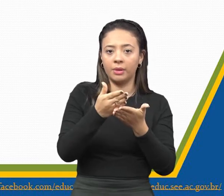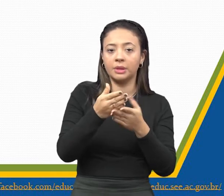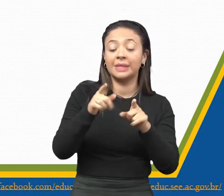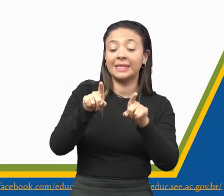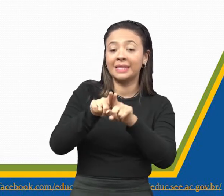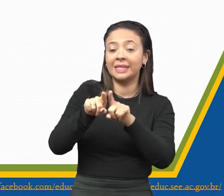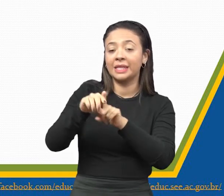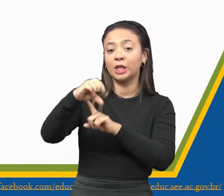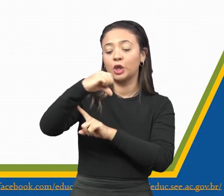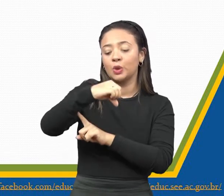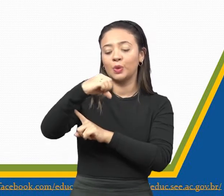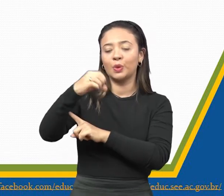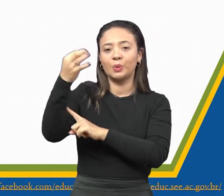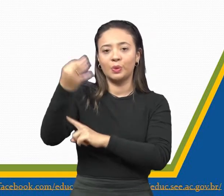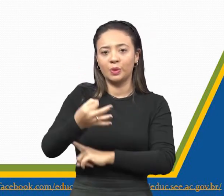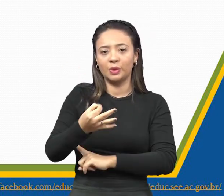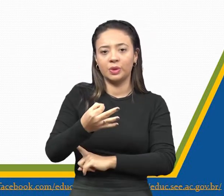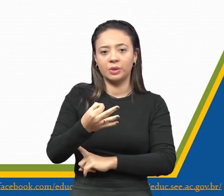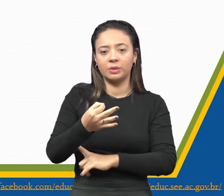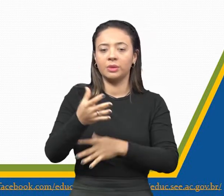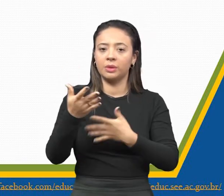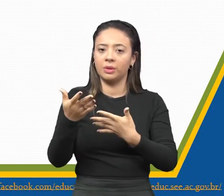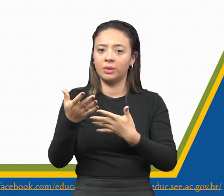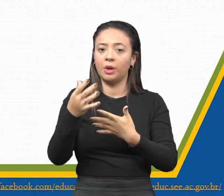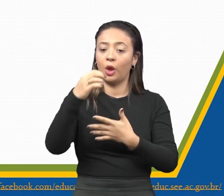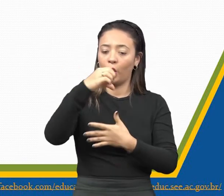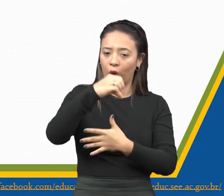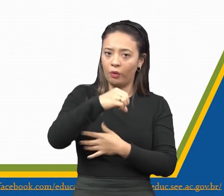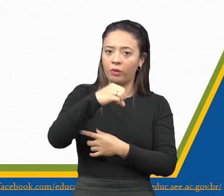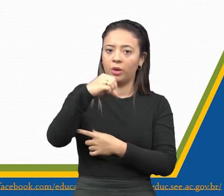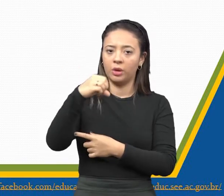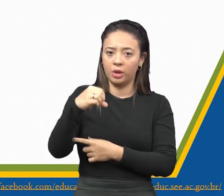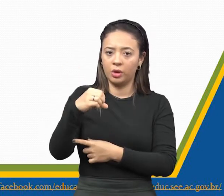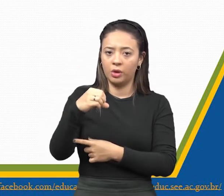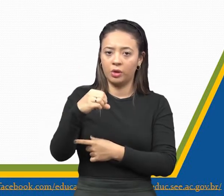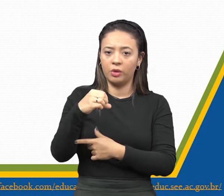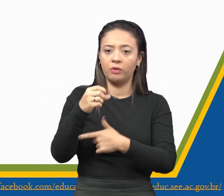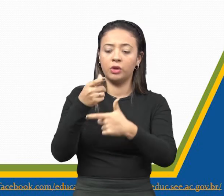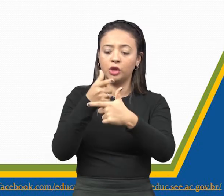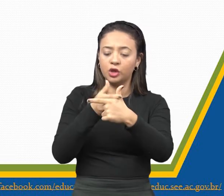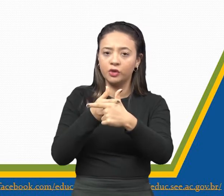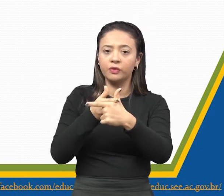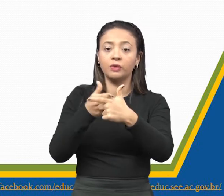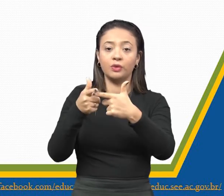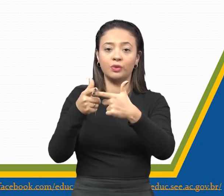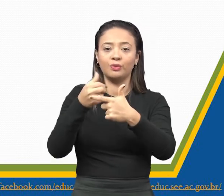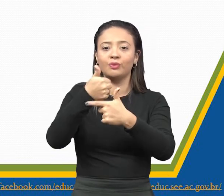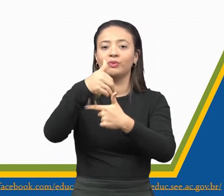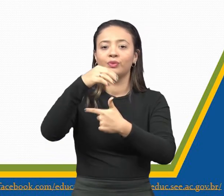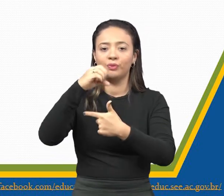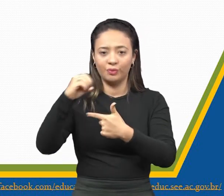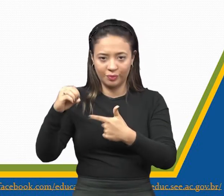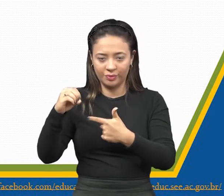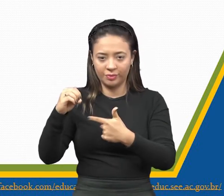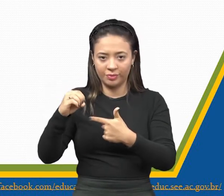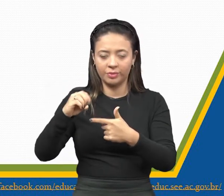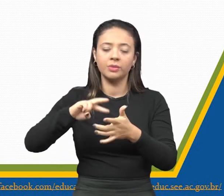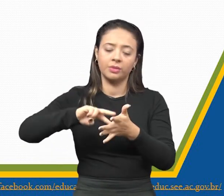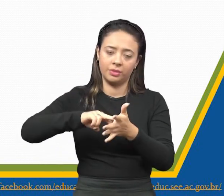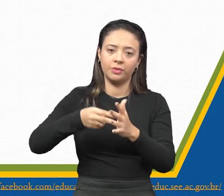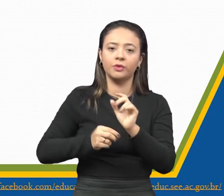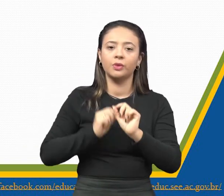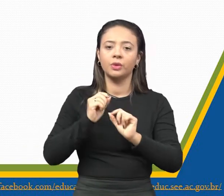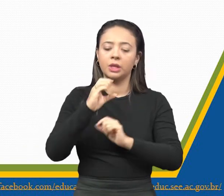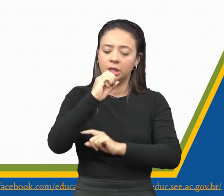99%. 99%, como o nome já diz, é 99 dividido por 100, né? Isso equivale